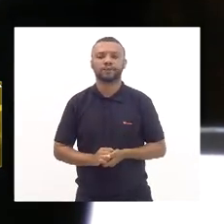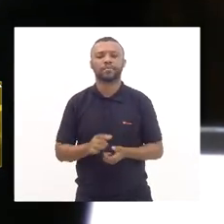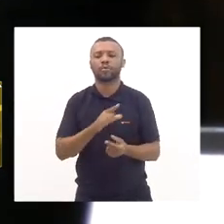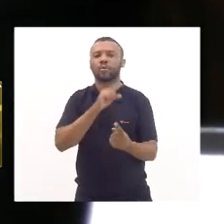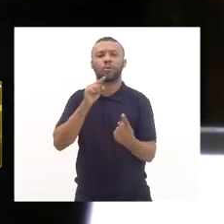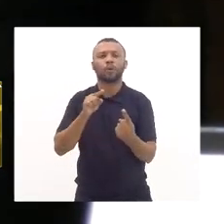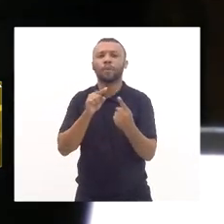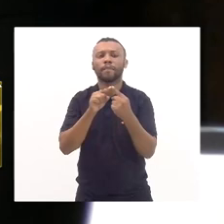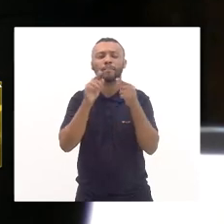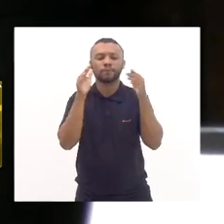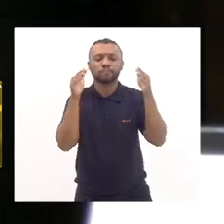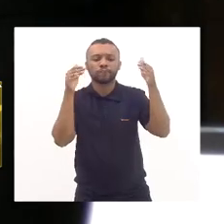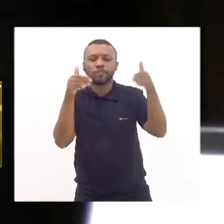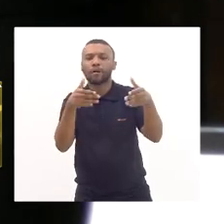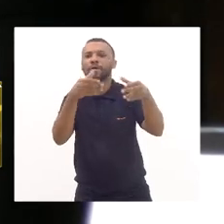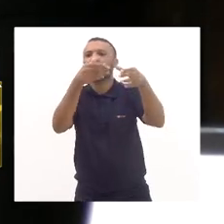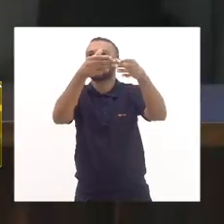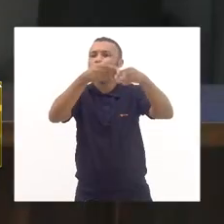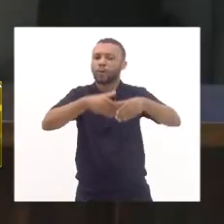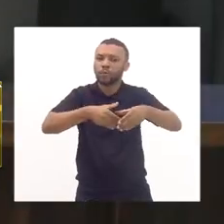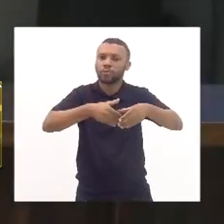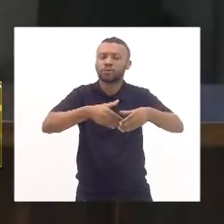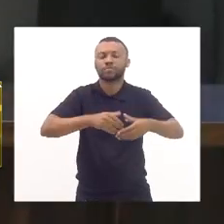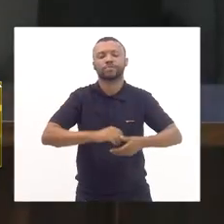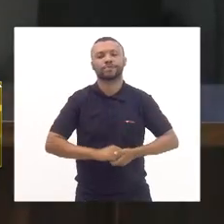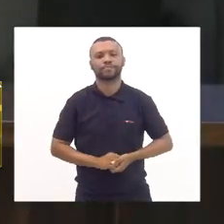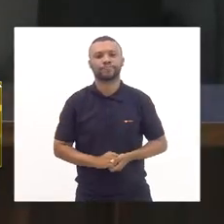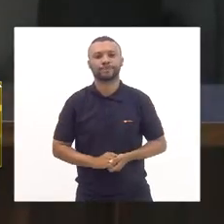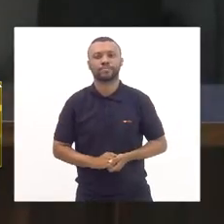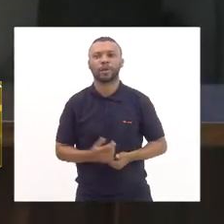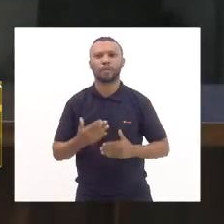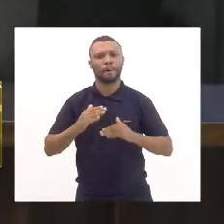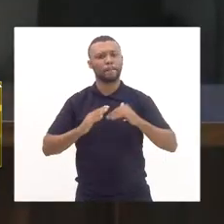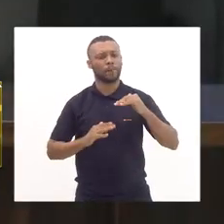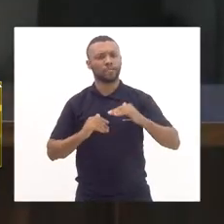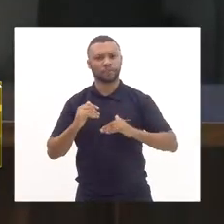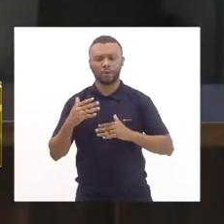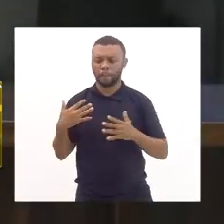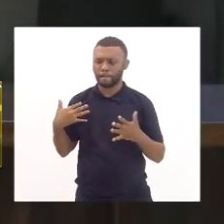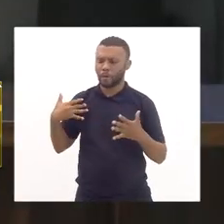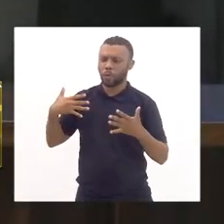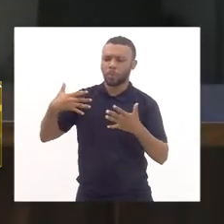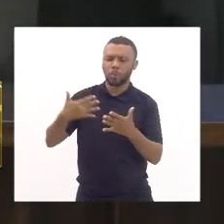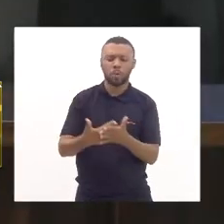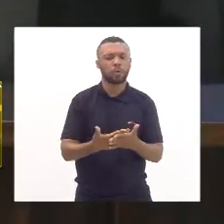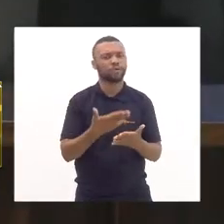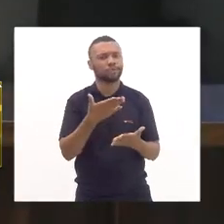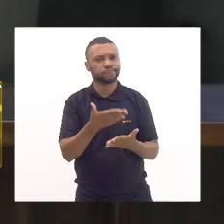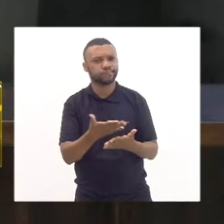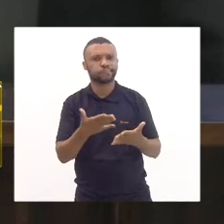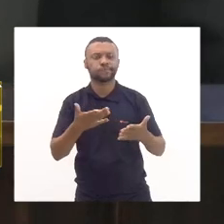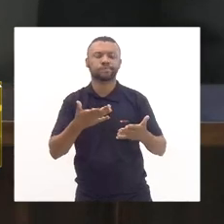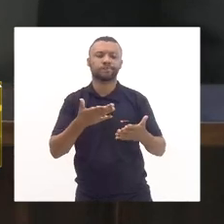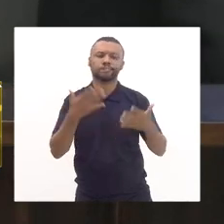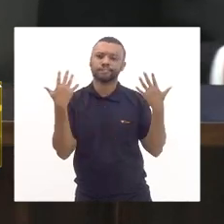direcionadas para concursos públicos, uma grande carreira profissional. Parabéns para